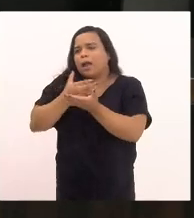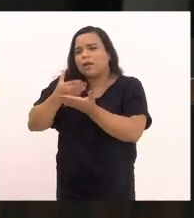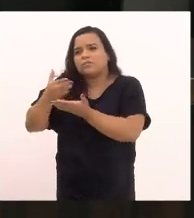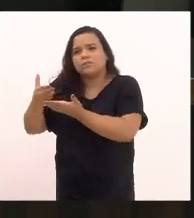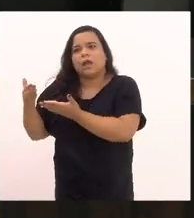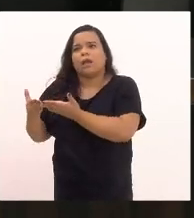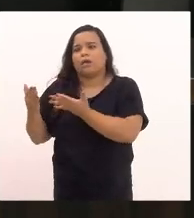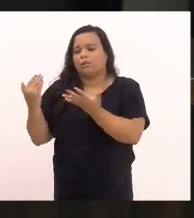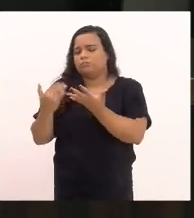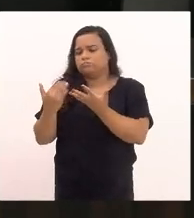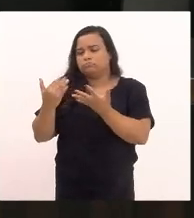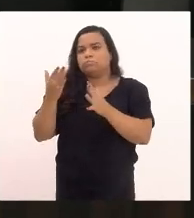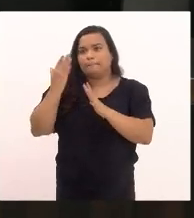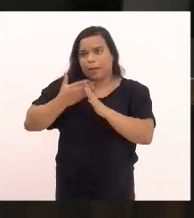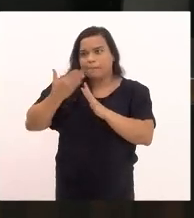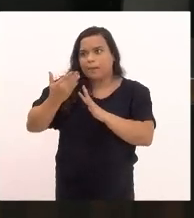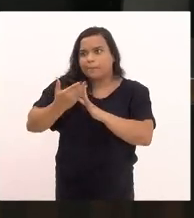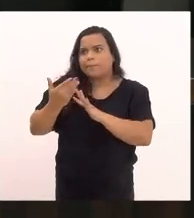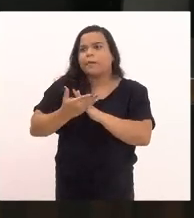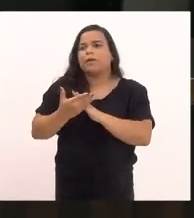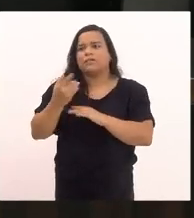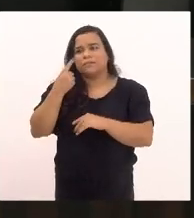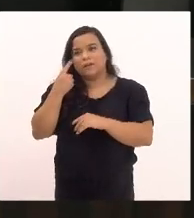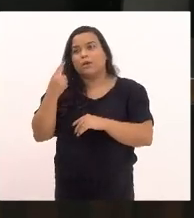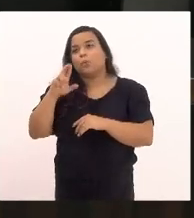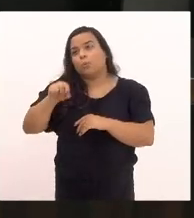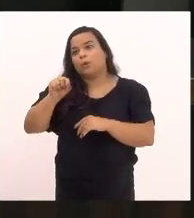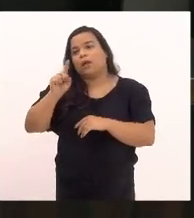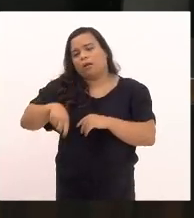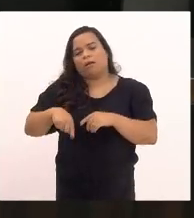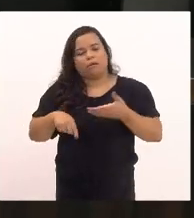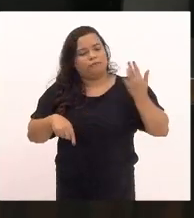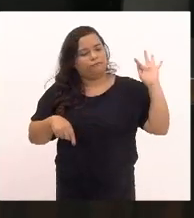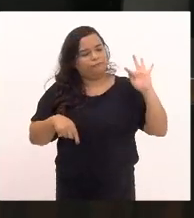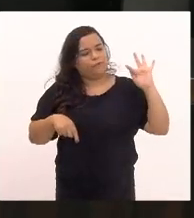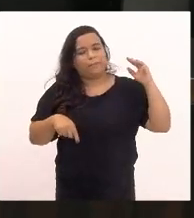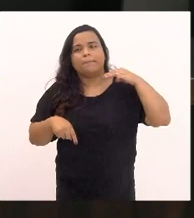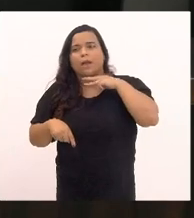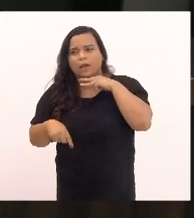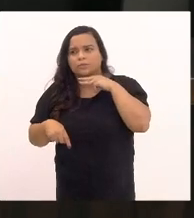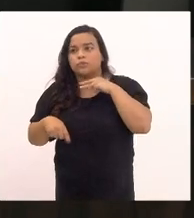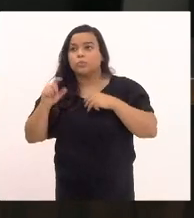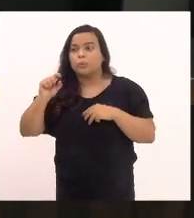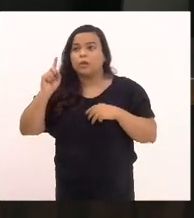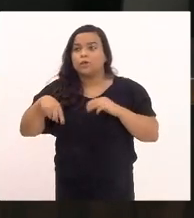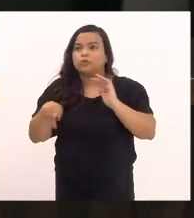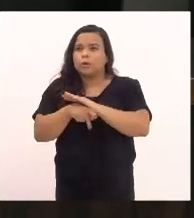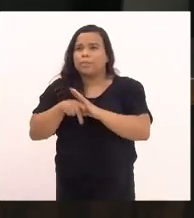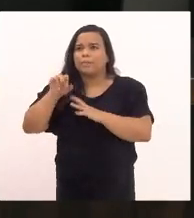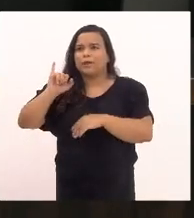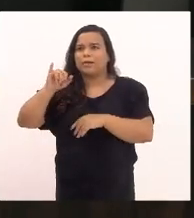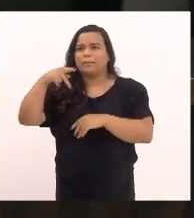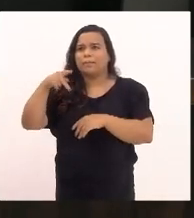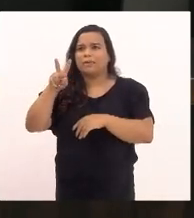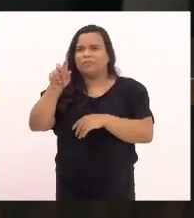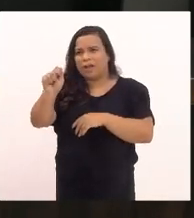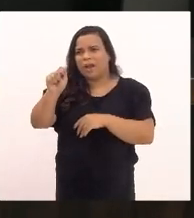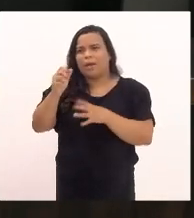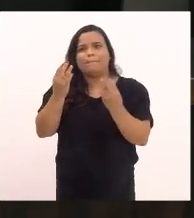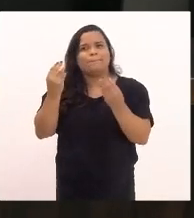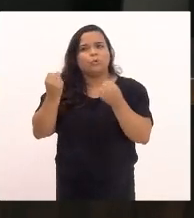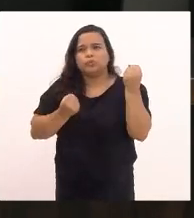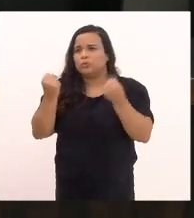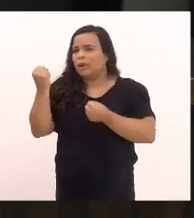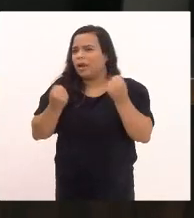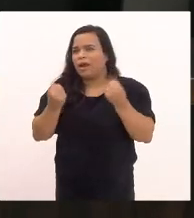o ICMS que venceria fevereiro e março. Em relação ao IPVA, muitos carros um em cima do outro, carro agarrado